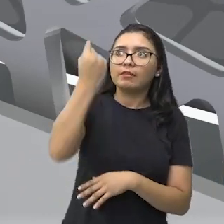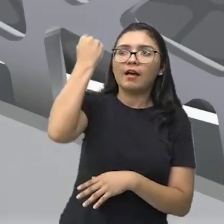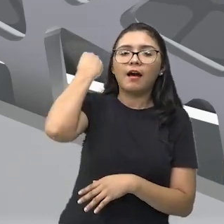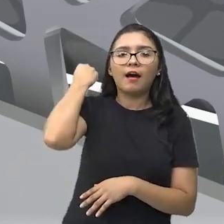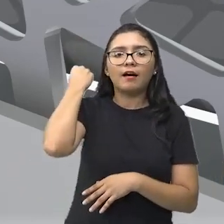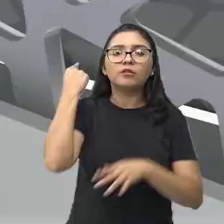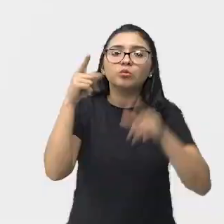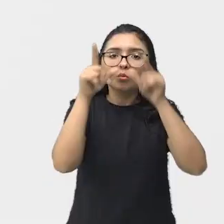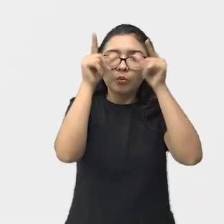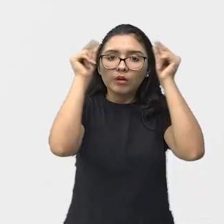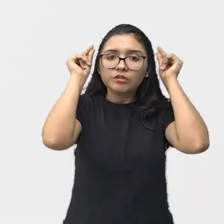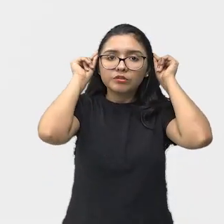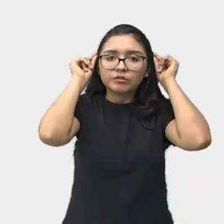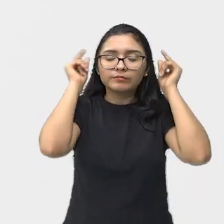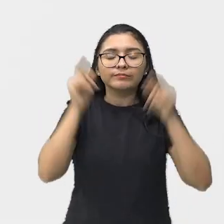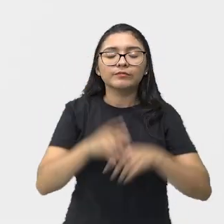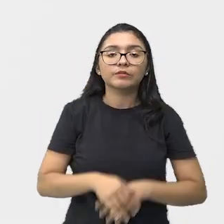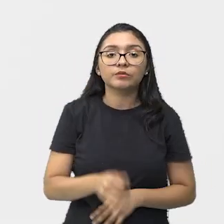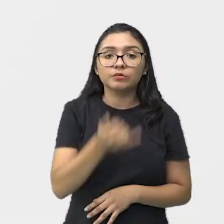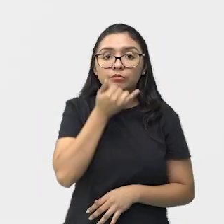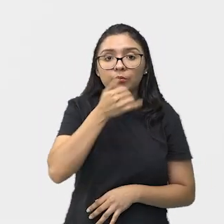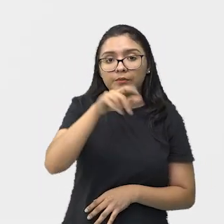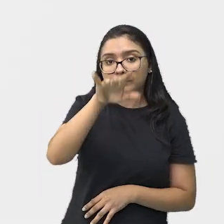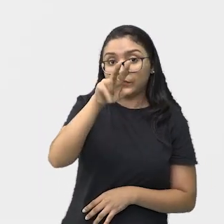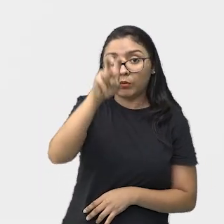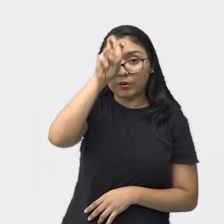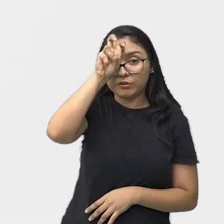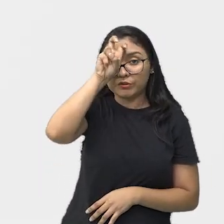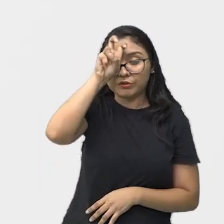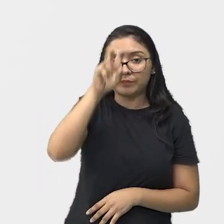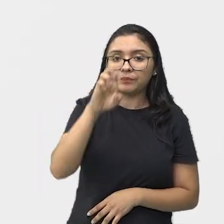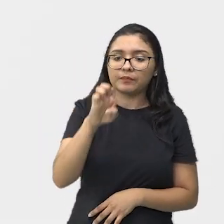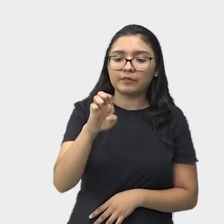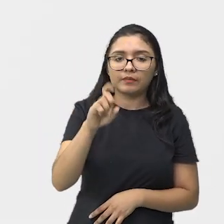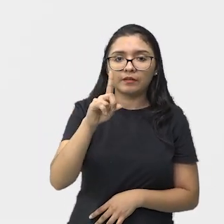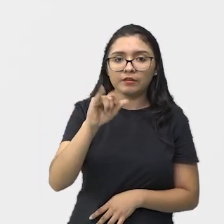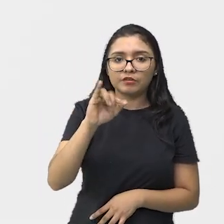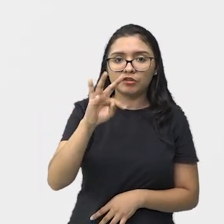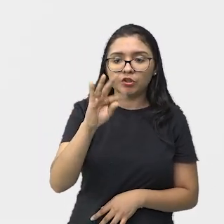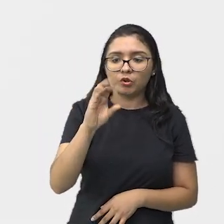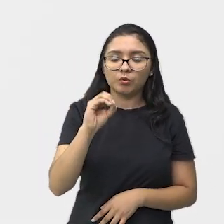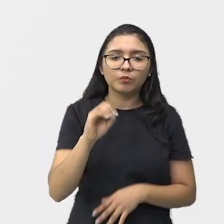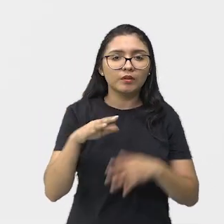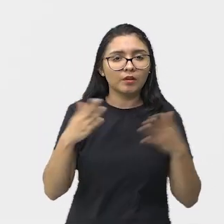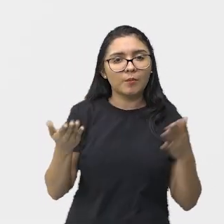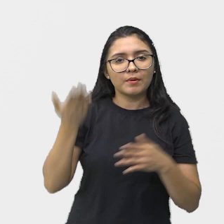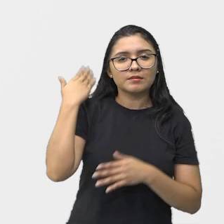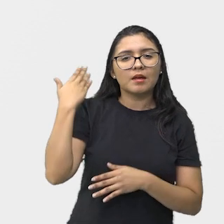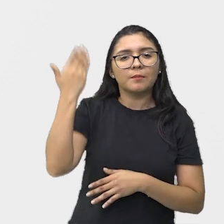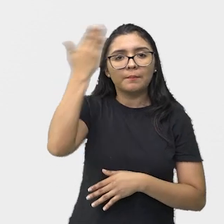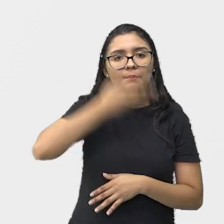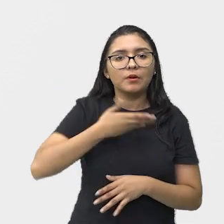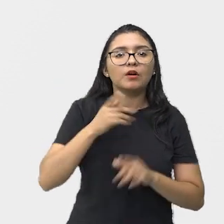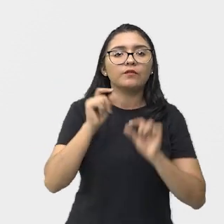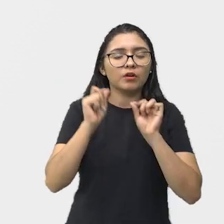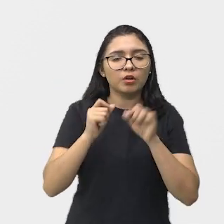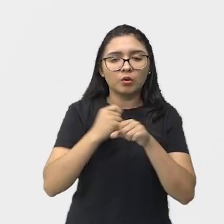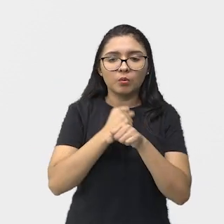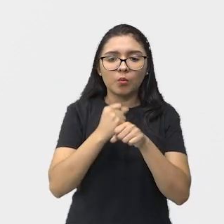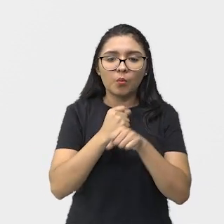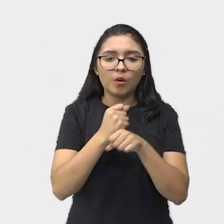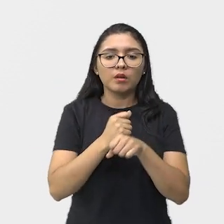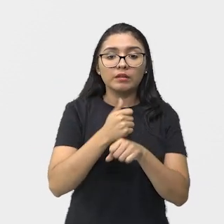Egito. Vamos ver? Então, o Egito, as referências iconográficas comprovam que no Egito Antigo, por volta